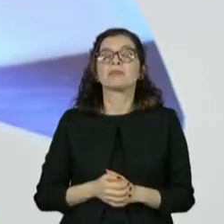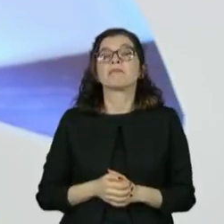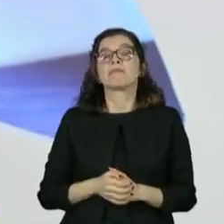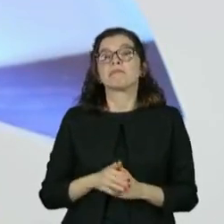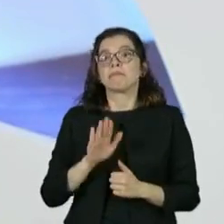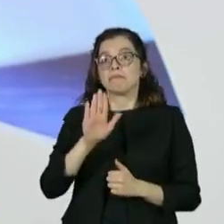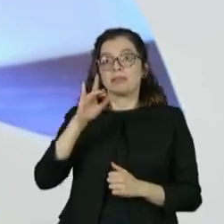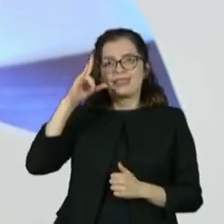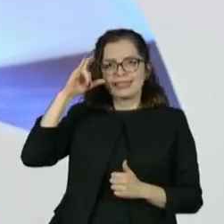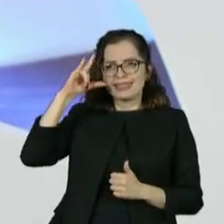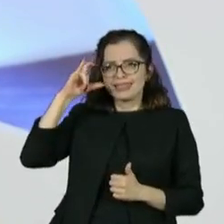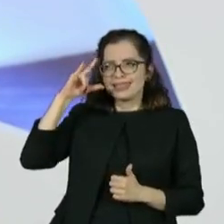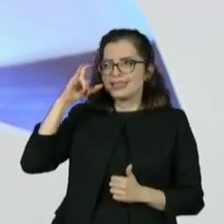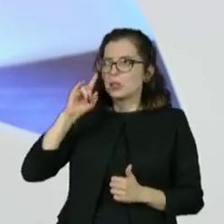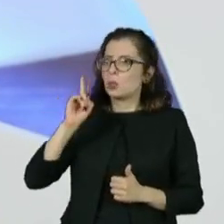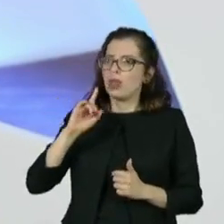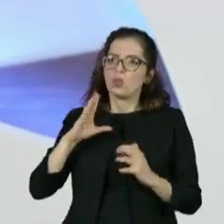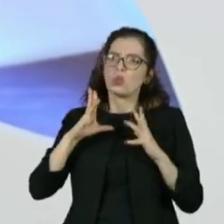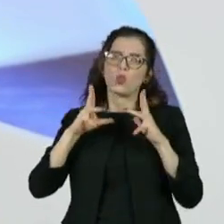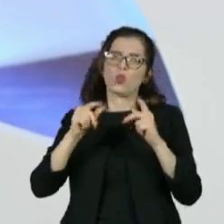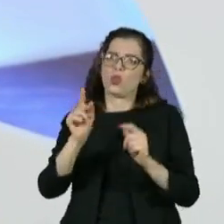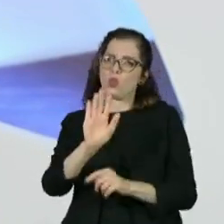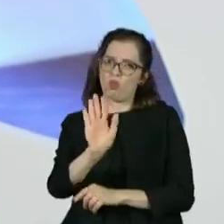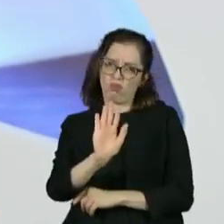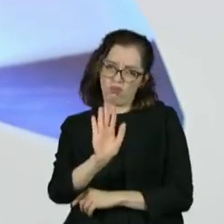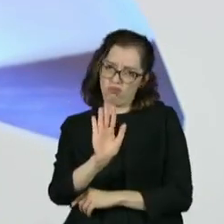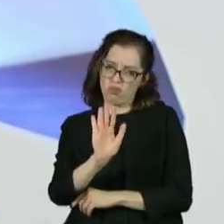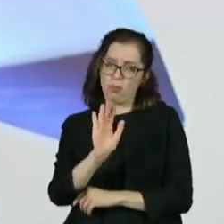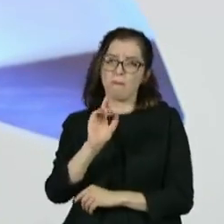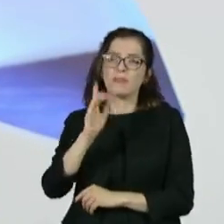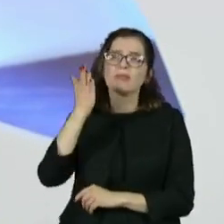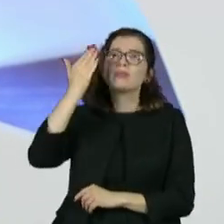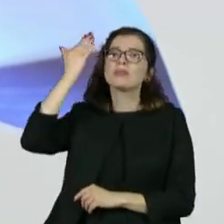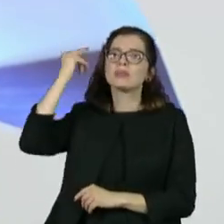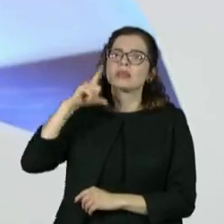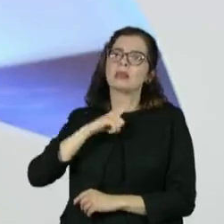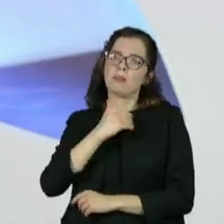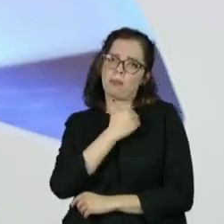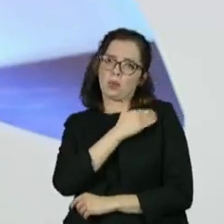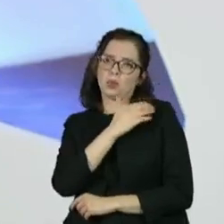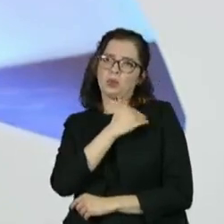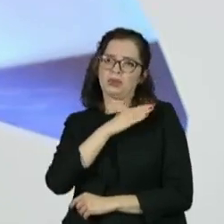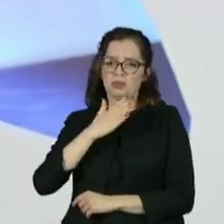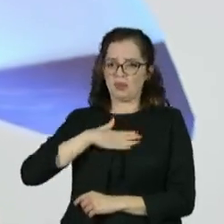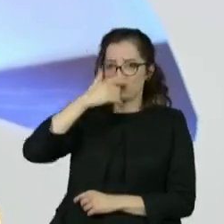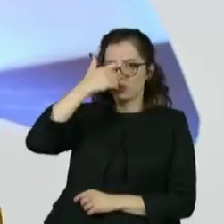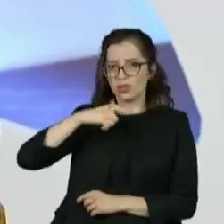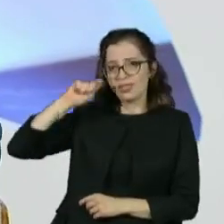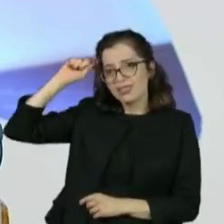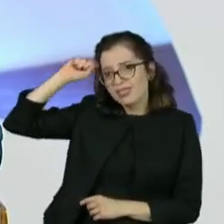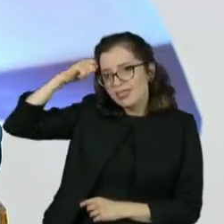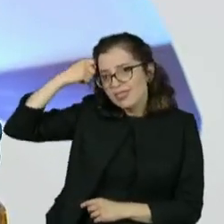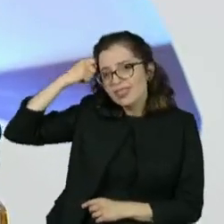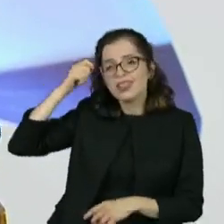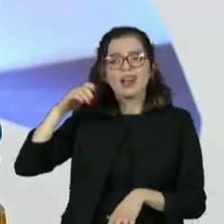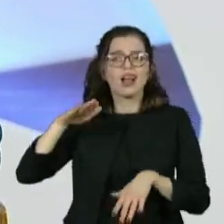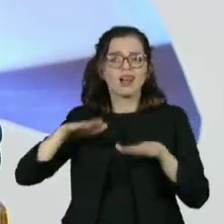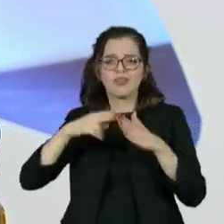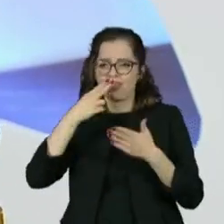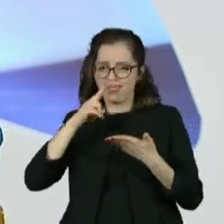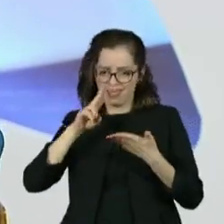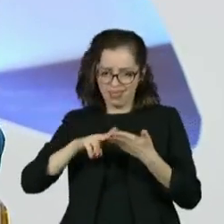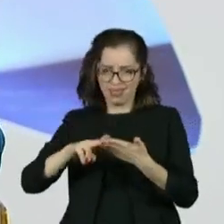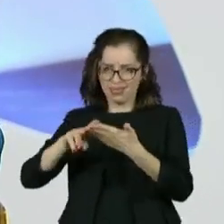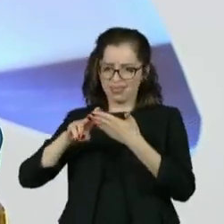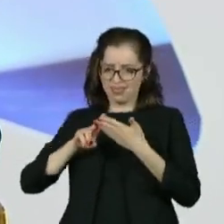é tudo. Por exemplo, no Sim. passado, né, quando eu sofria racismo, essas coisas, muitas vezes vinha até por carta, porque ainda não tinha